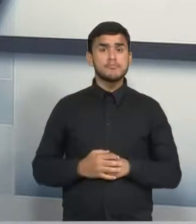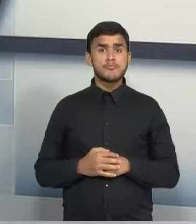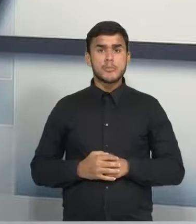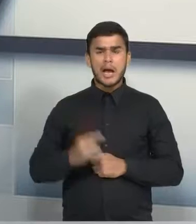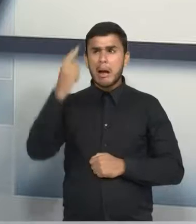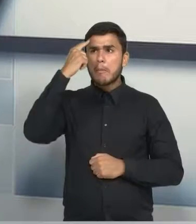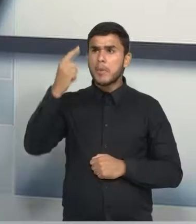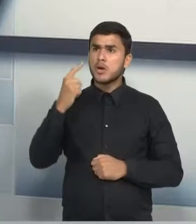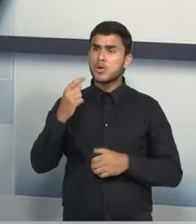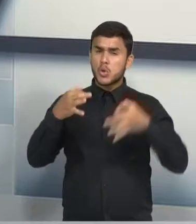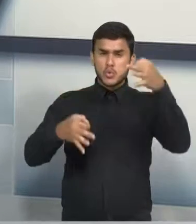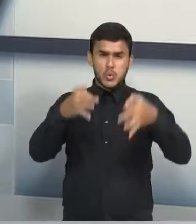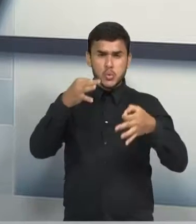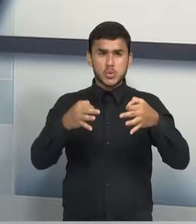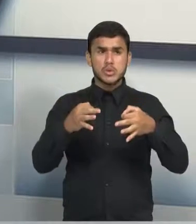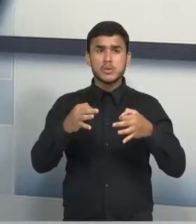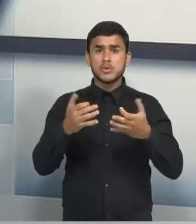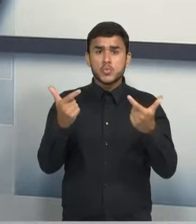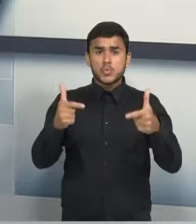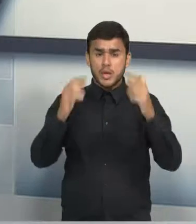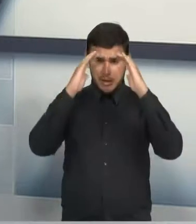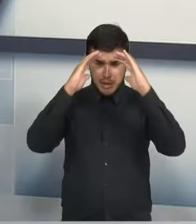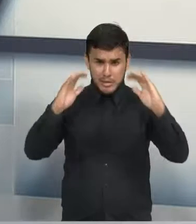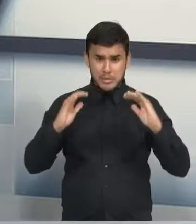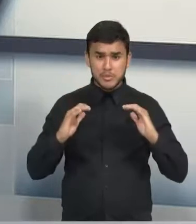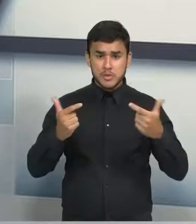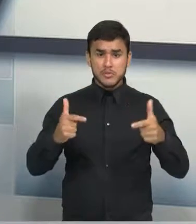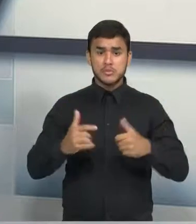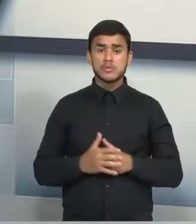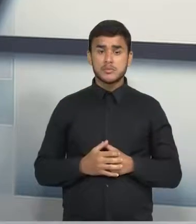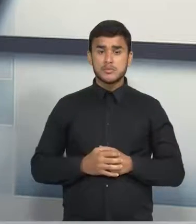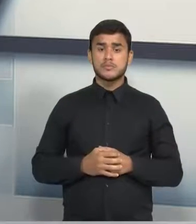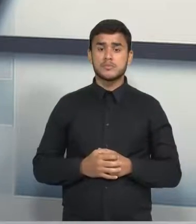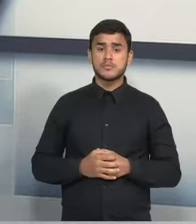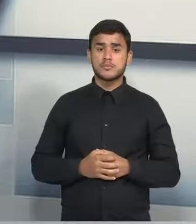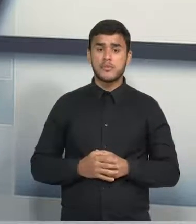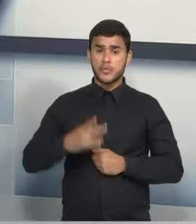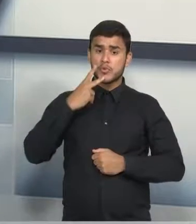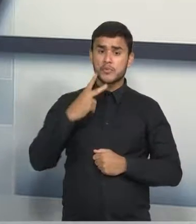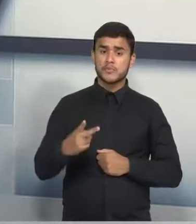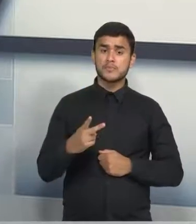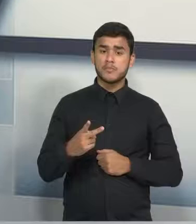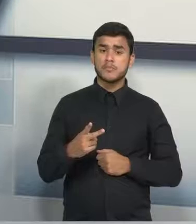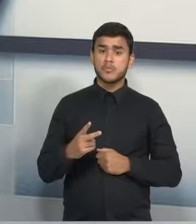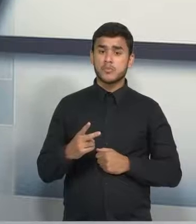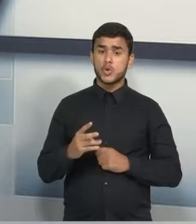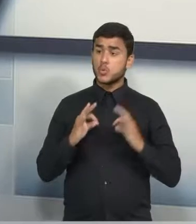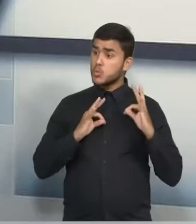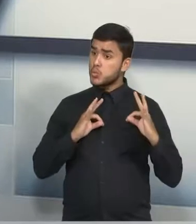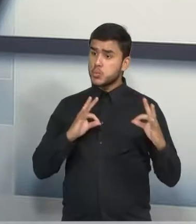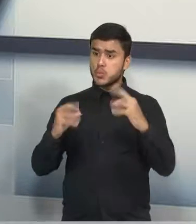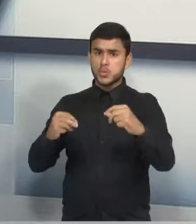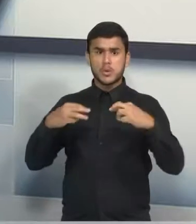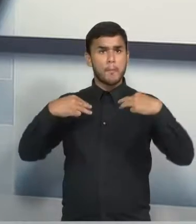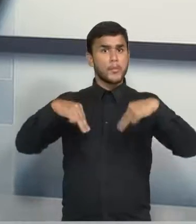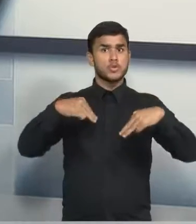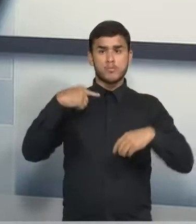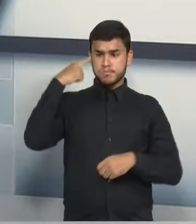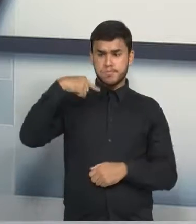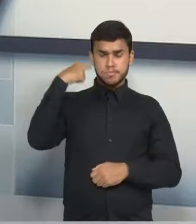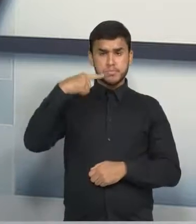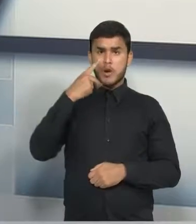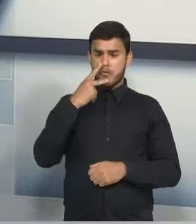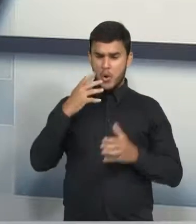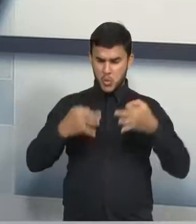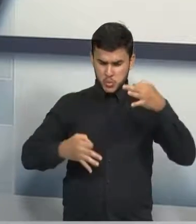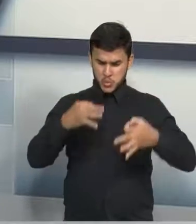positivo. Fundamental. Ponto E aí ela não está falando por ela, esse é o ponto. Ela está falando por ela e por todos os magistrados do